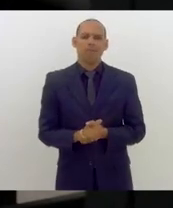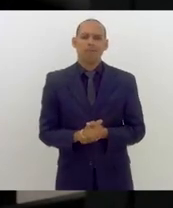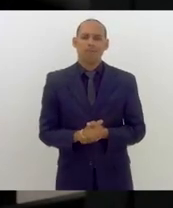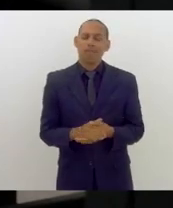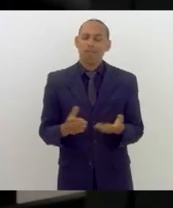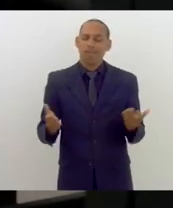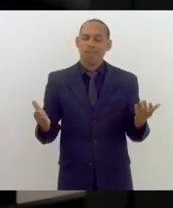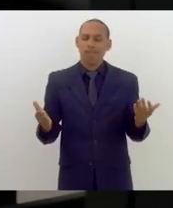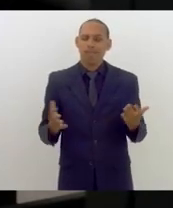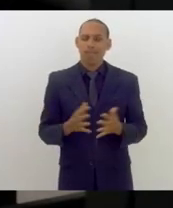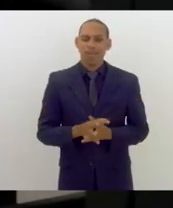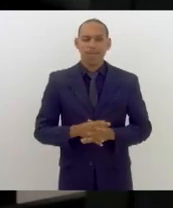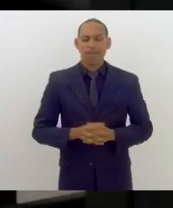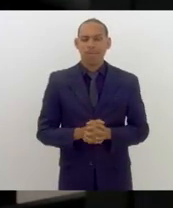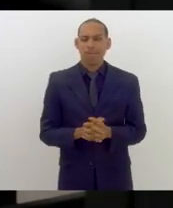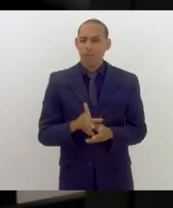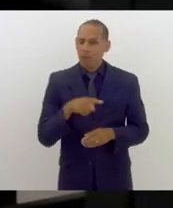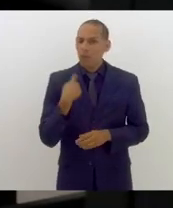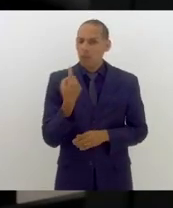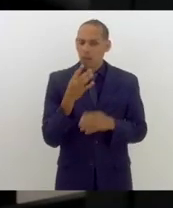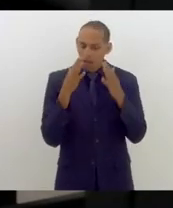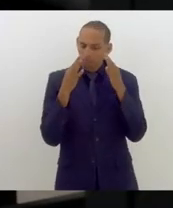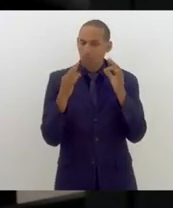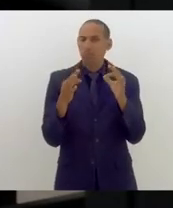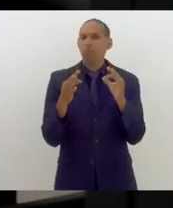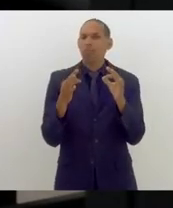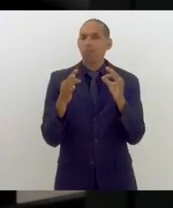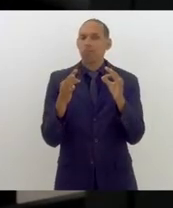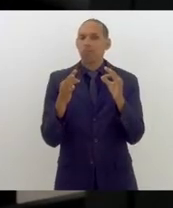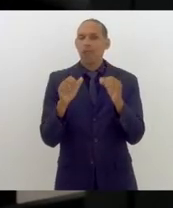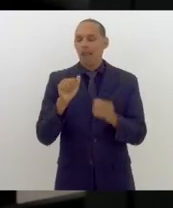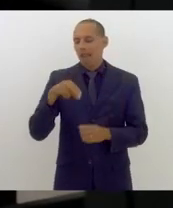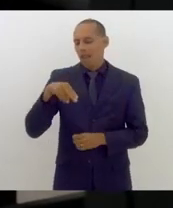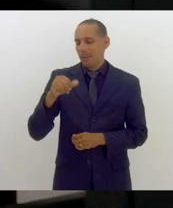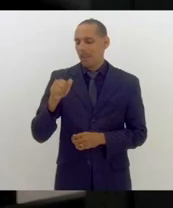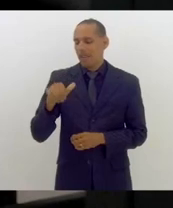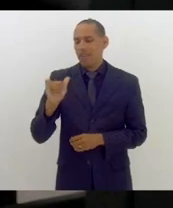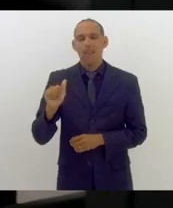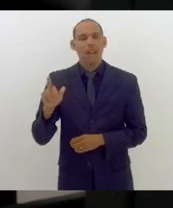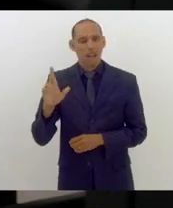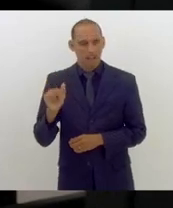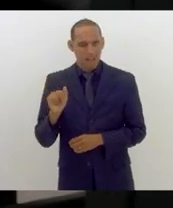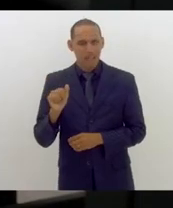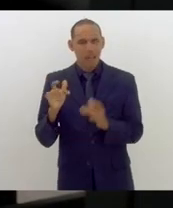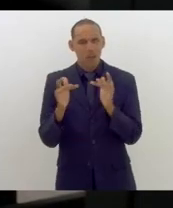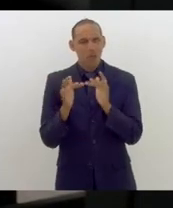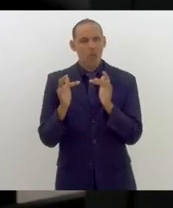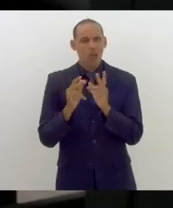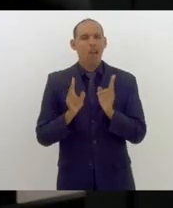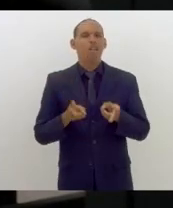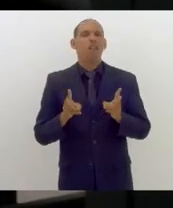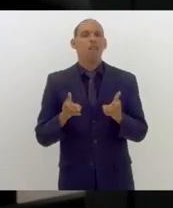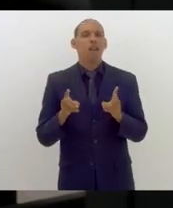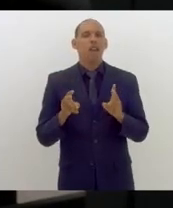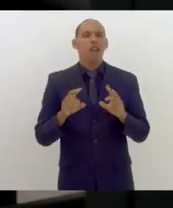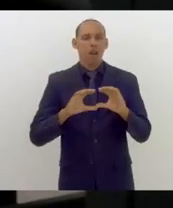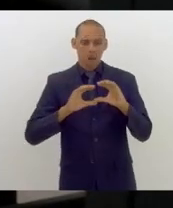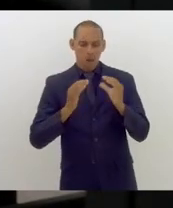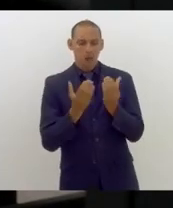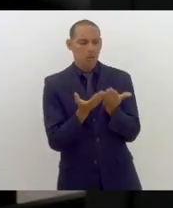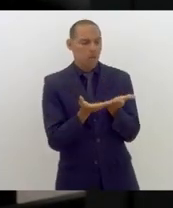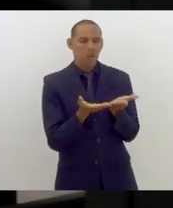é nós estamos atentos a arara sempre em contato com essas comunidades que são